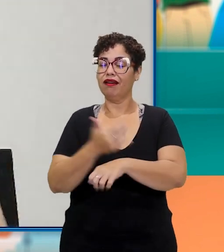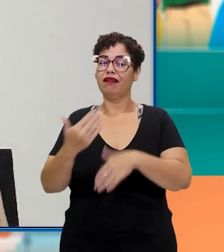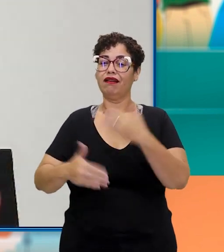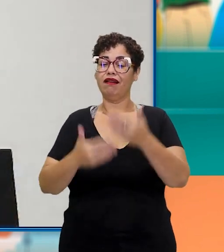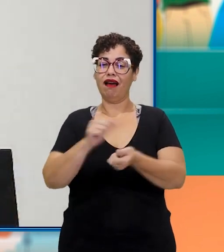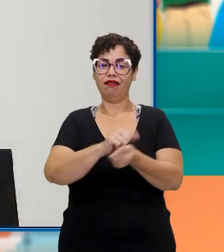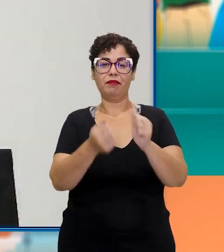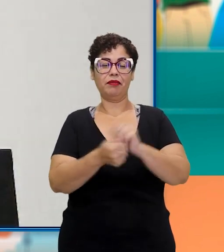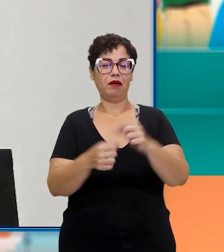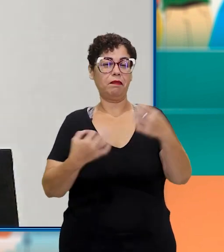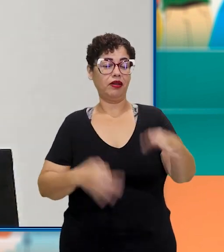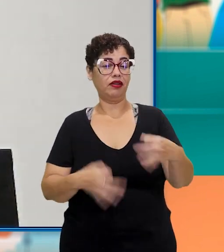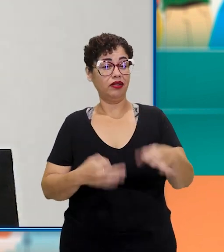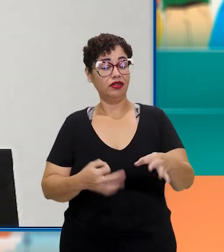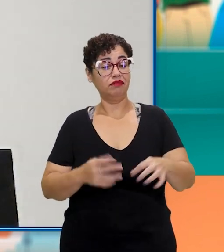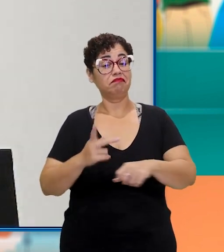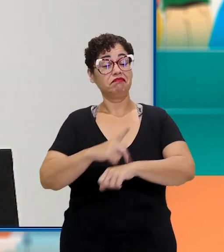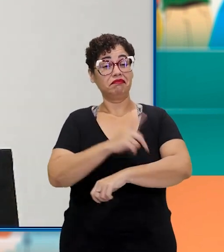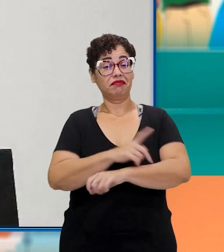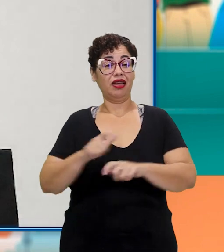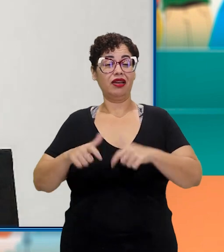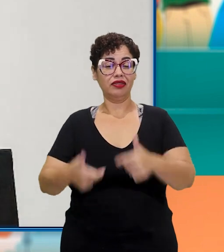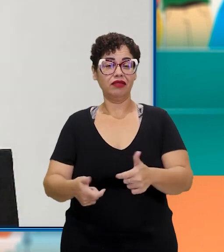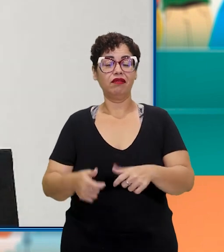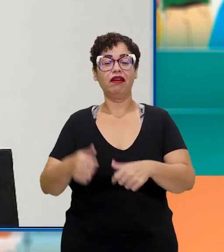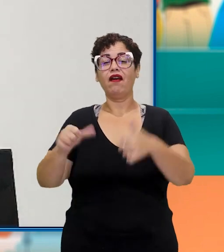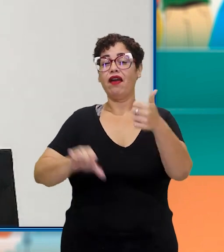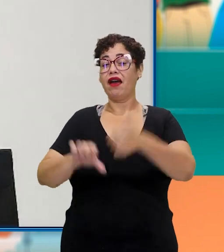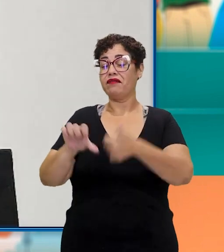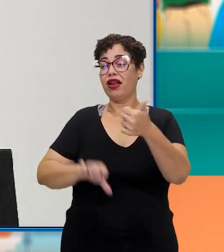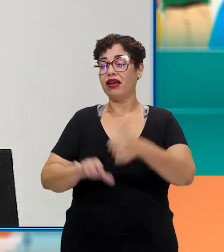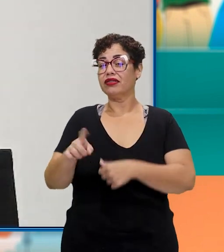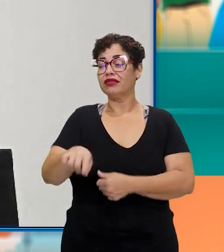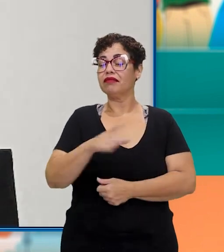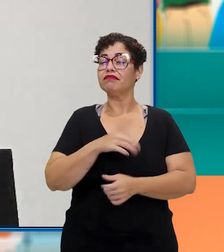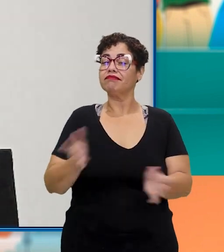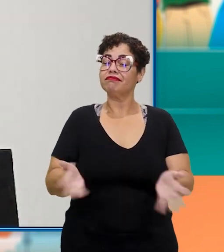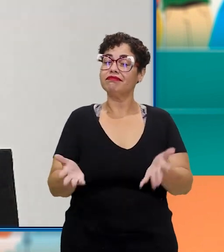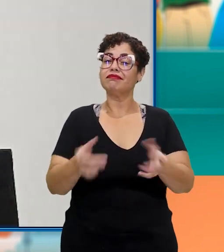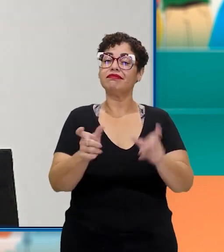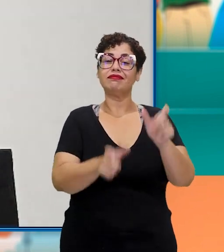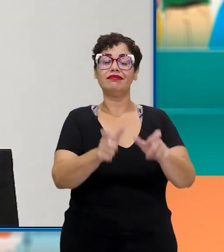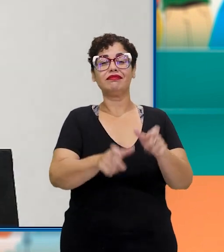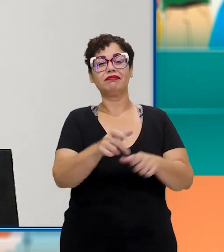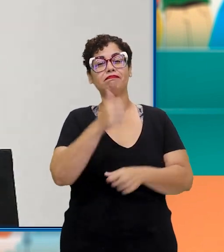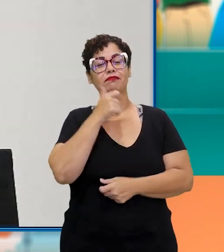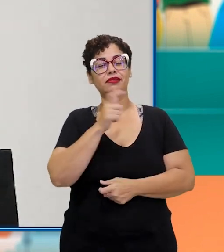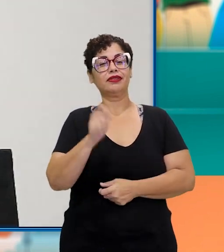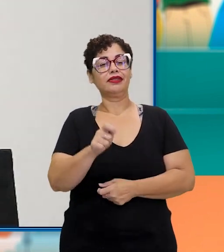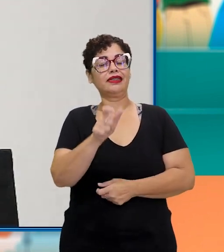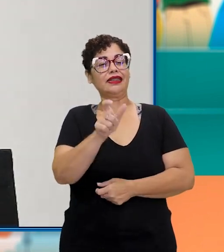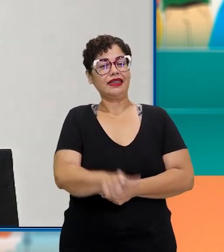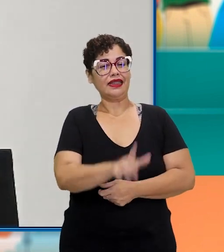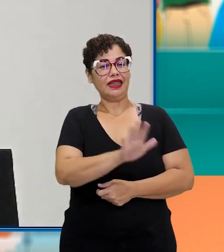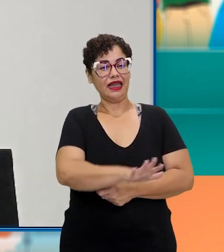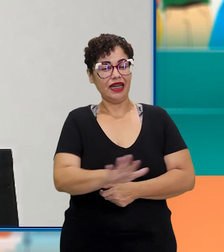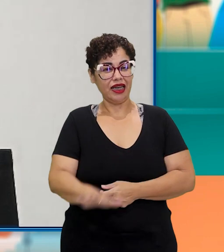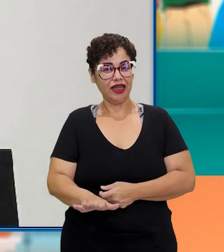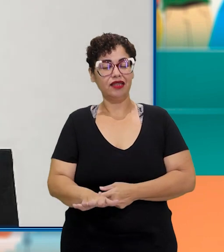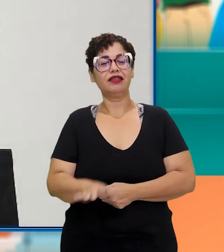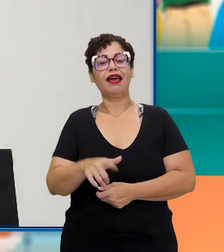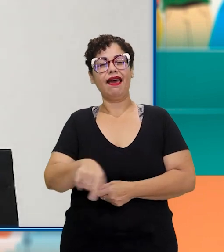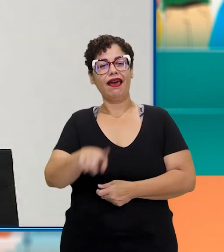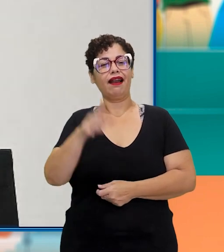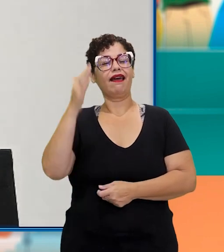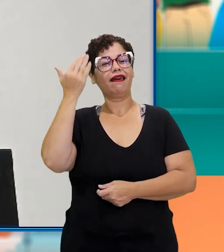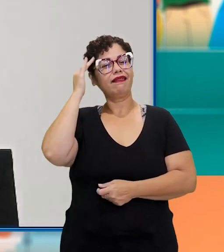adaptar seu planejamento, atuações pedagógicas e avaliações para atender às necessidades individuais da